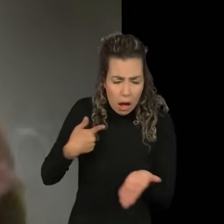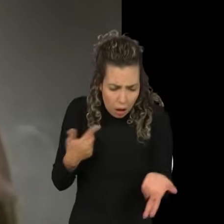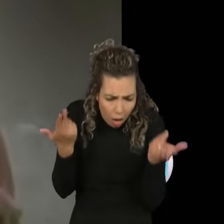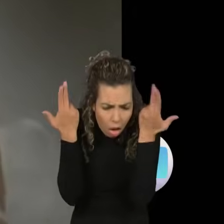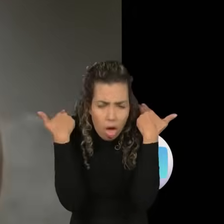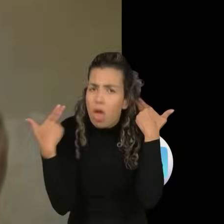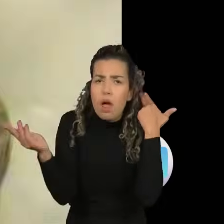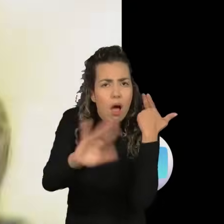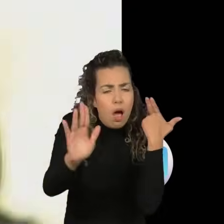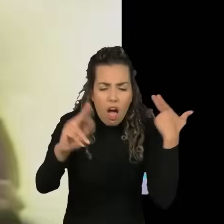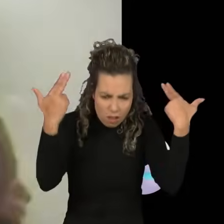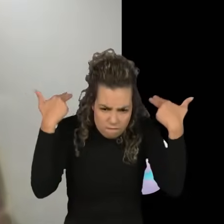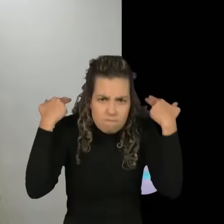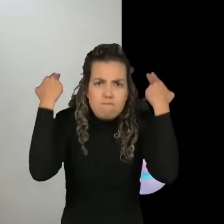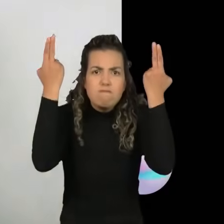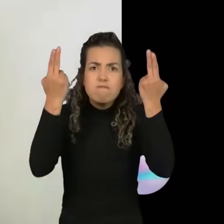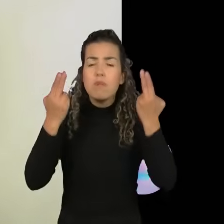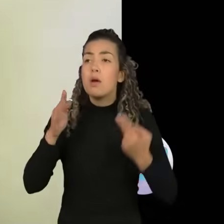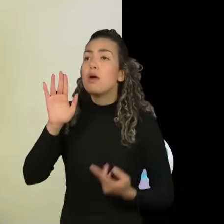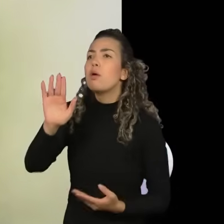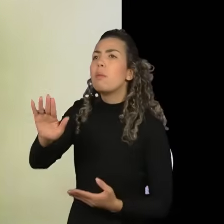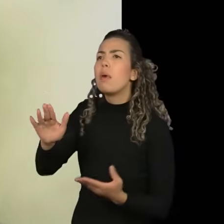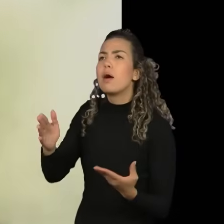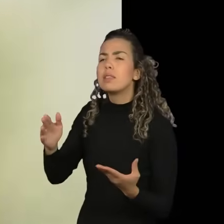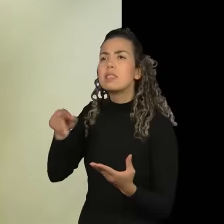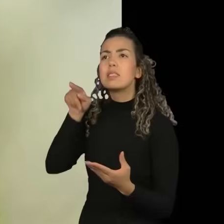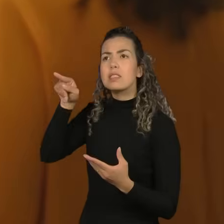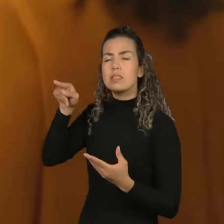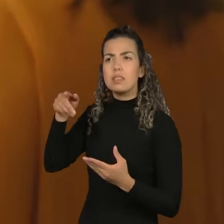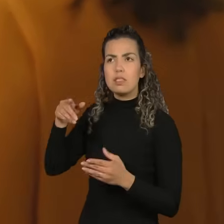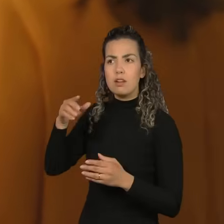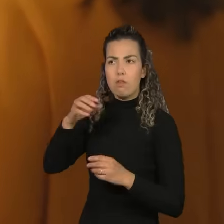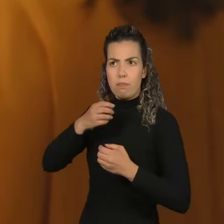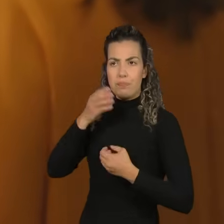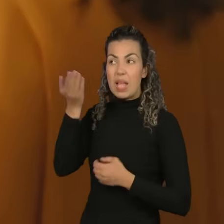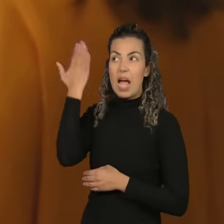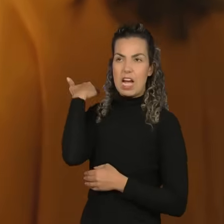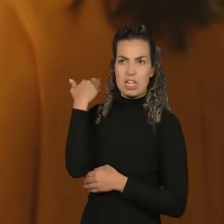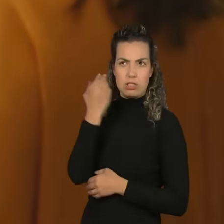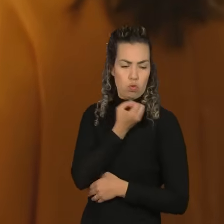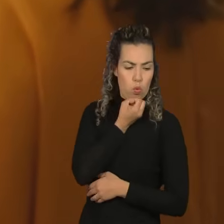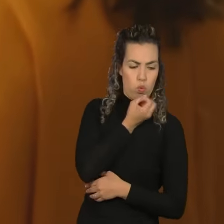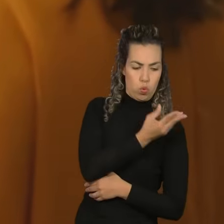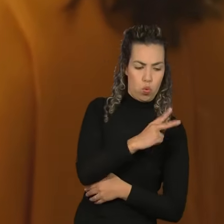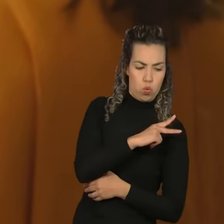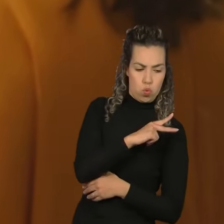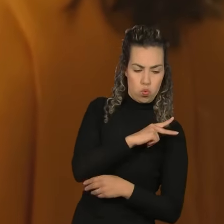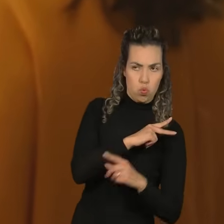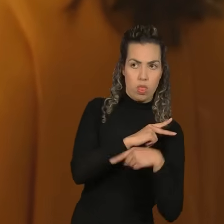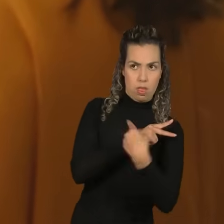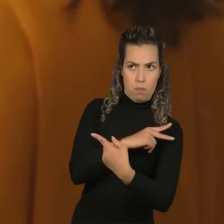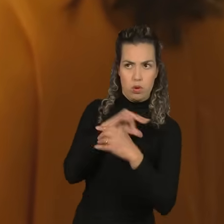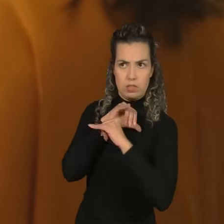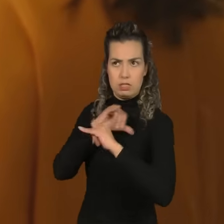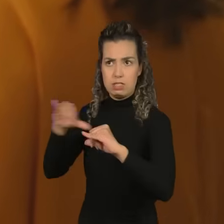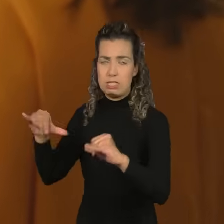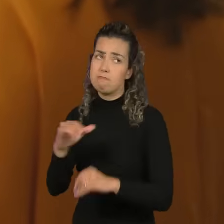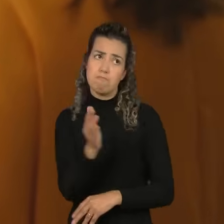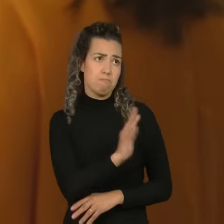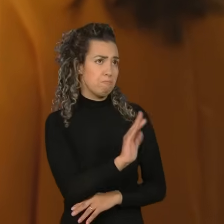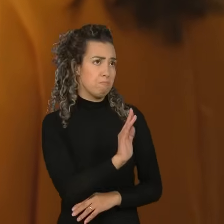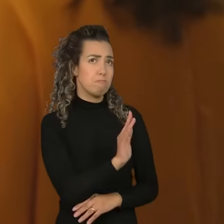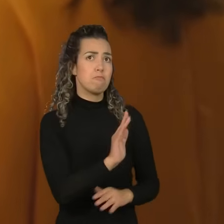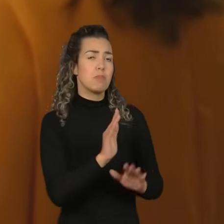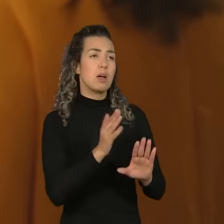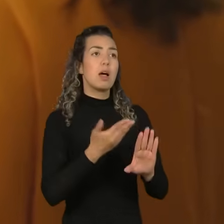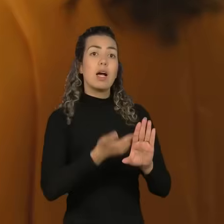E ele consultou vocês quando ele decidiu que ia falar? Consultou. Nós estávamos em Nova York e ele falou, hoje eu vou dar uma entrevista com o